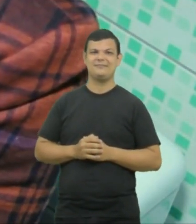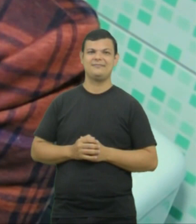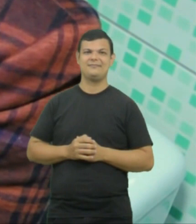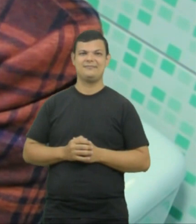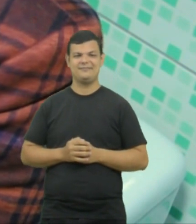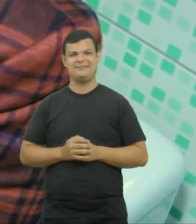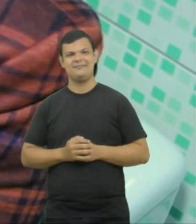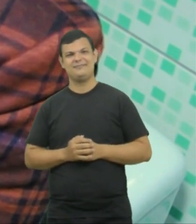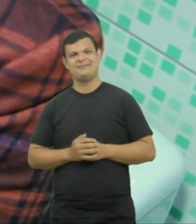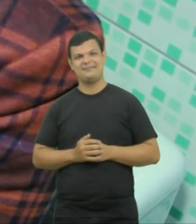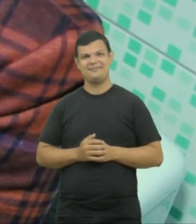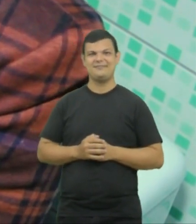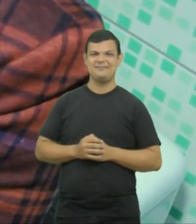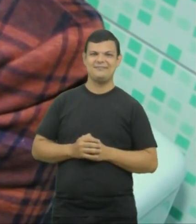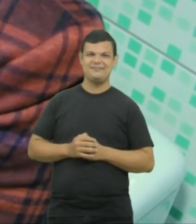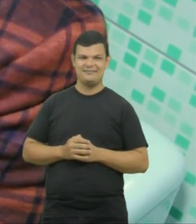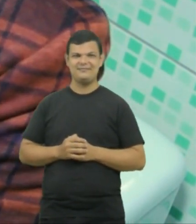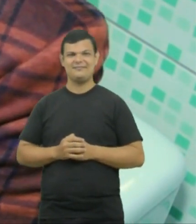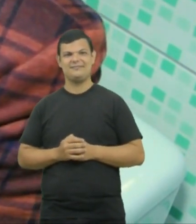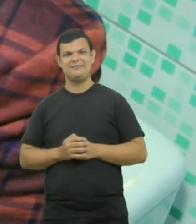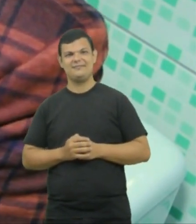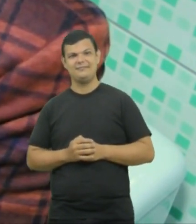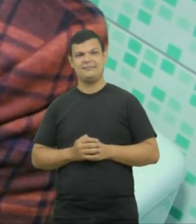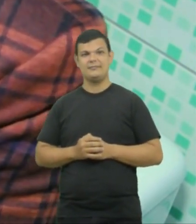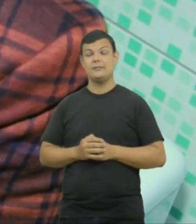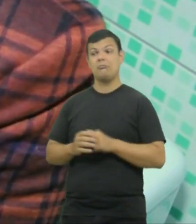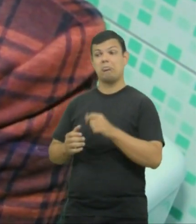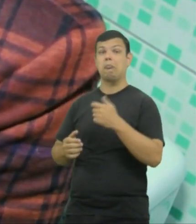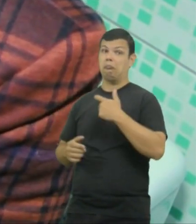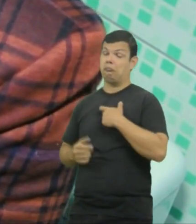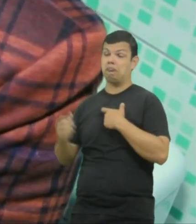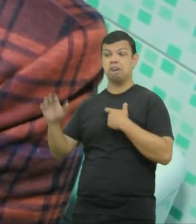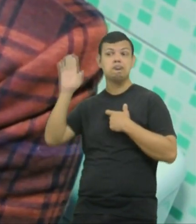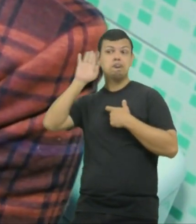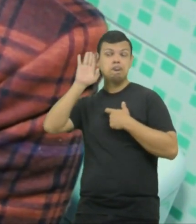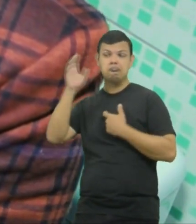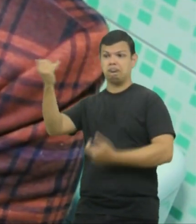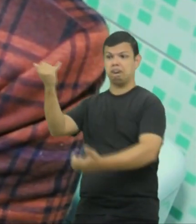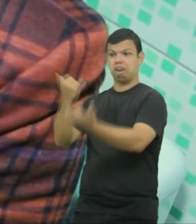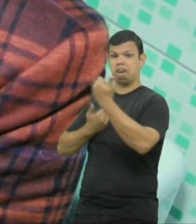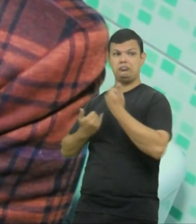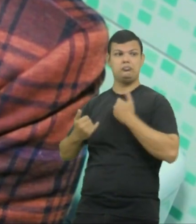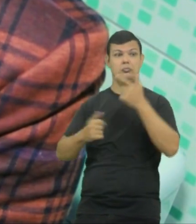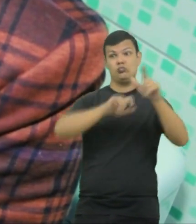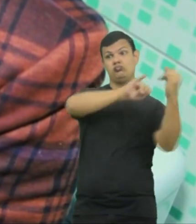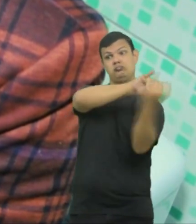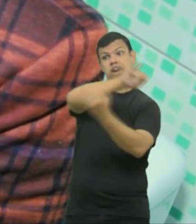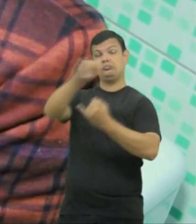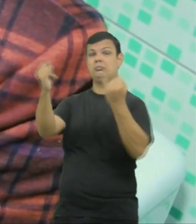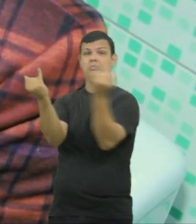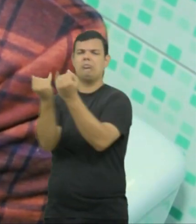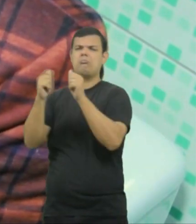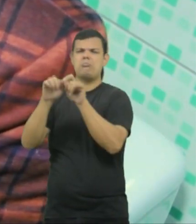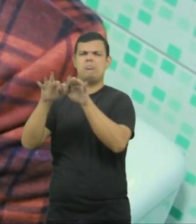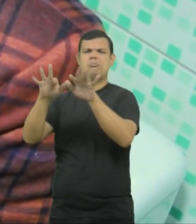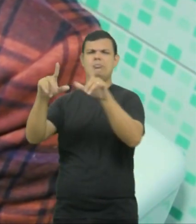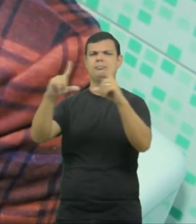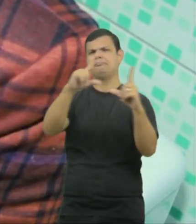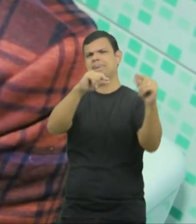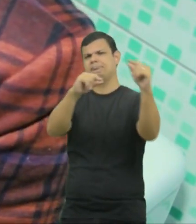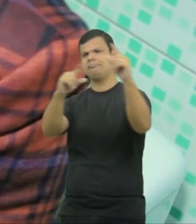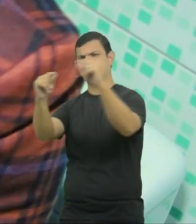Falar Mal. E esse título dela tem tudo a ver com a temática do texto passado, tá? Faz o seguinte,